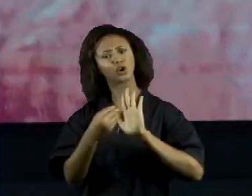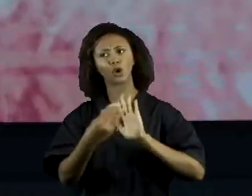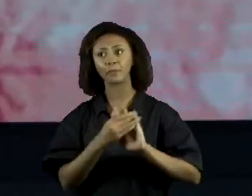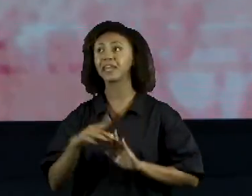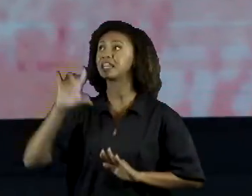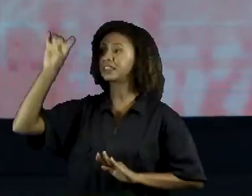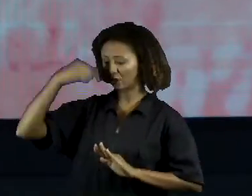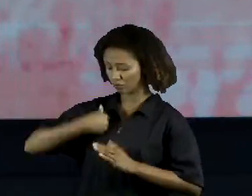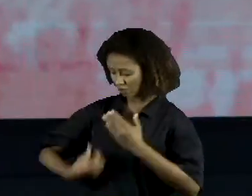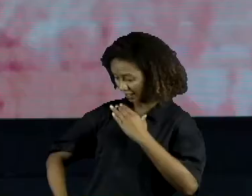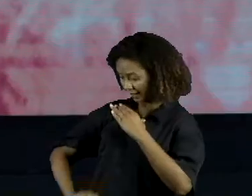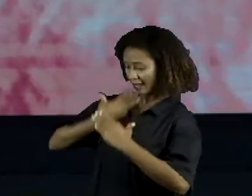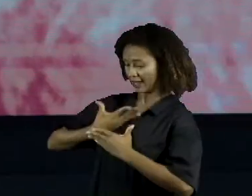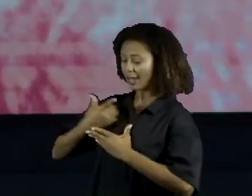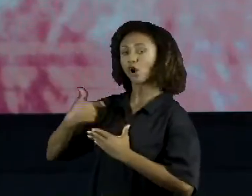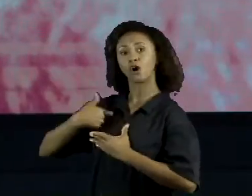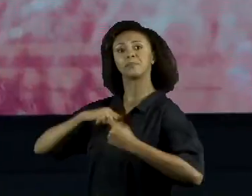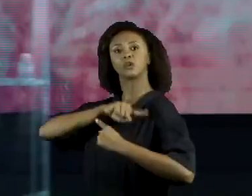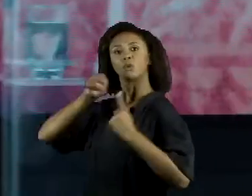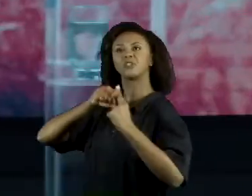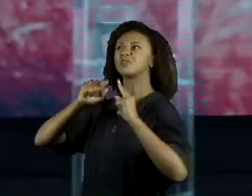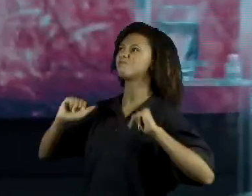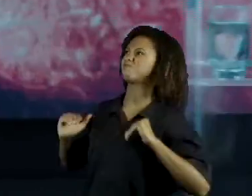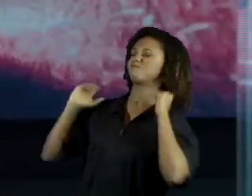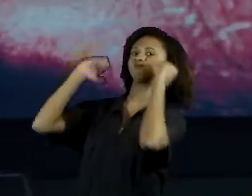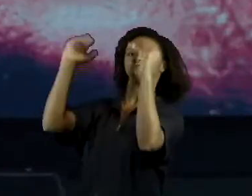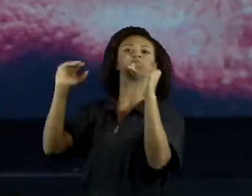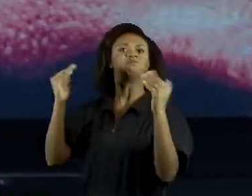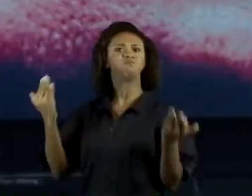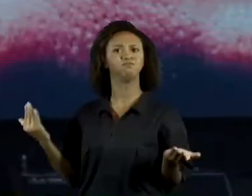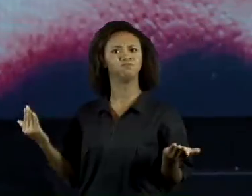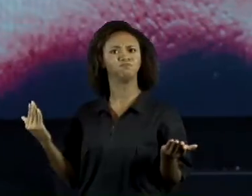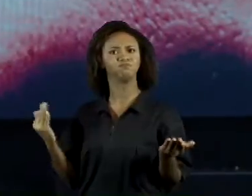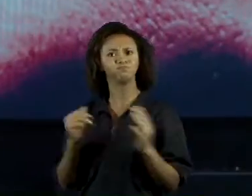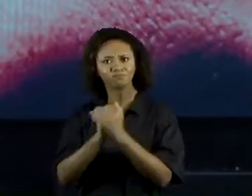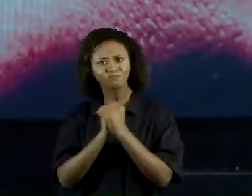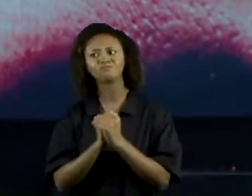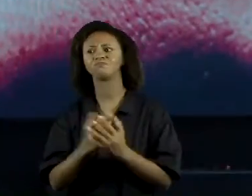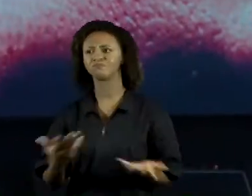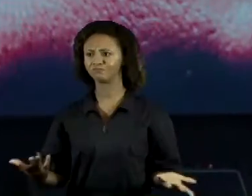muito grande. Fale mais forte: Deus me fez para algo muito